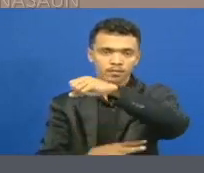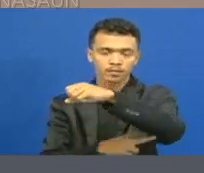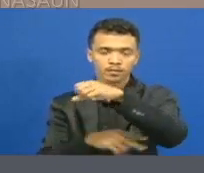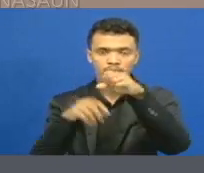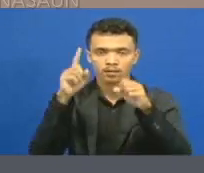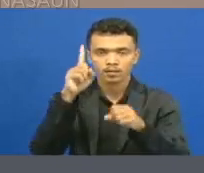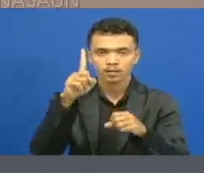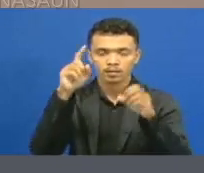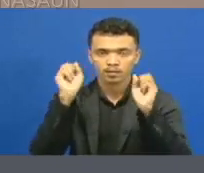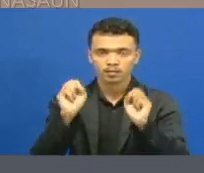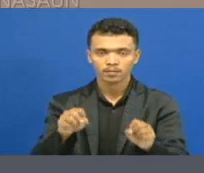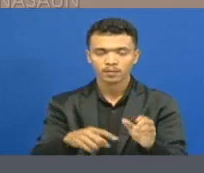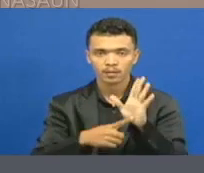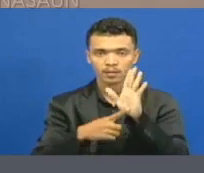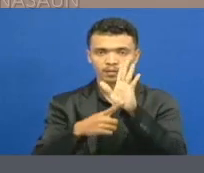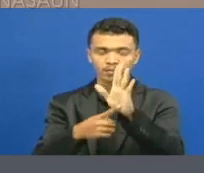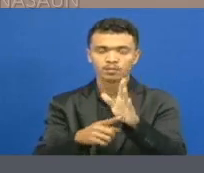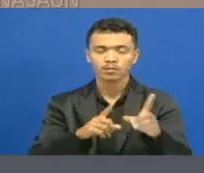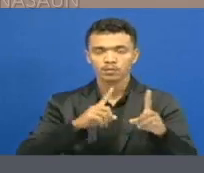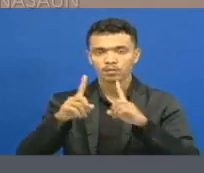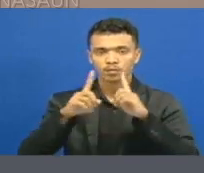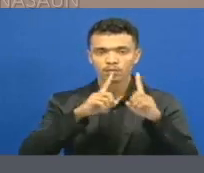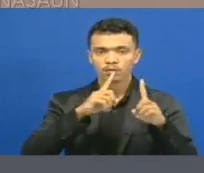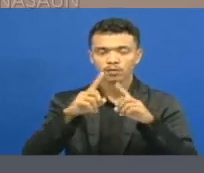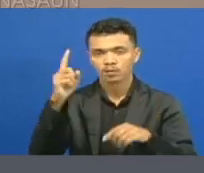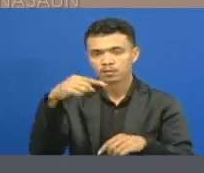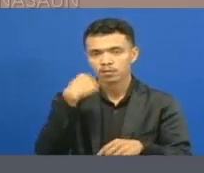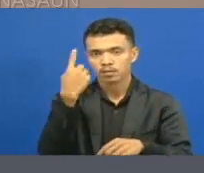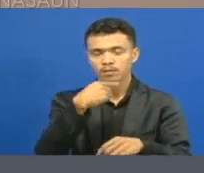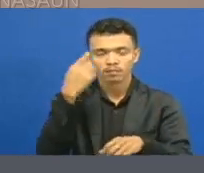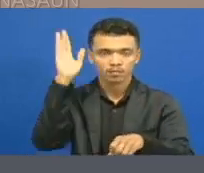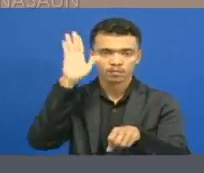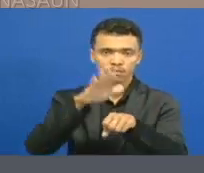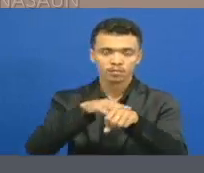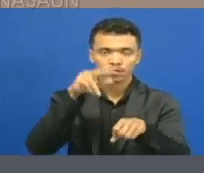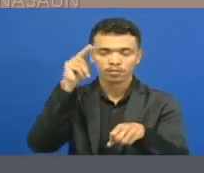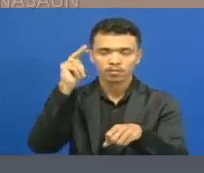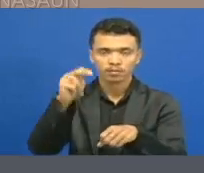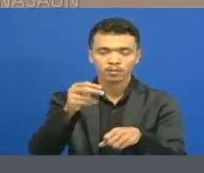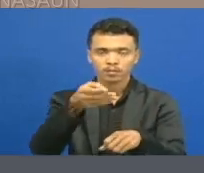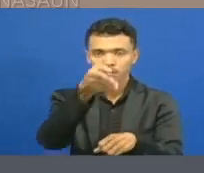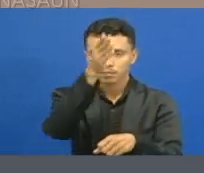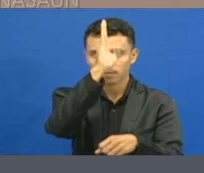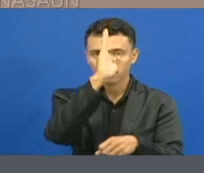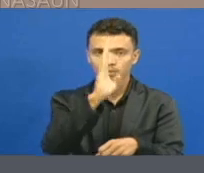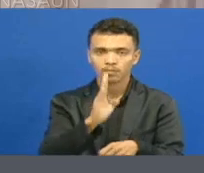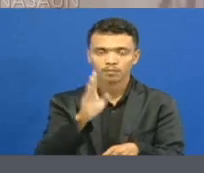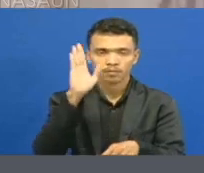tudo, no forradeiro sem uma colonia, e ele diga, maroma uma